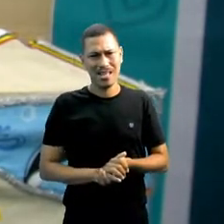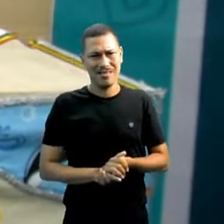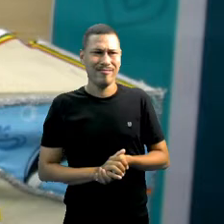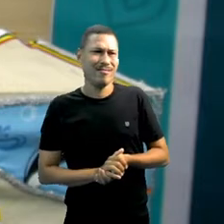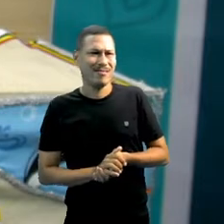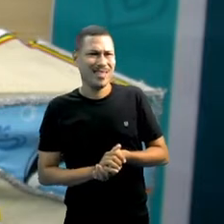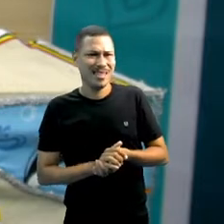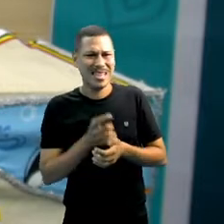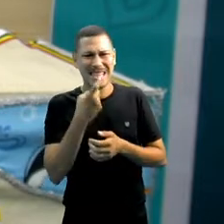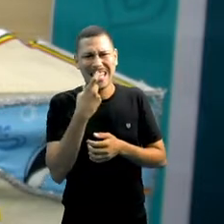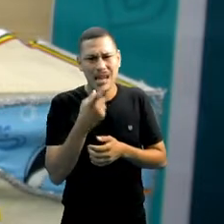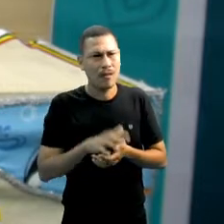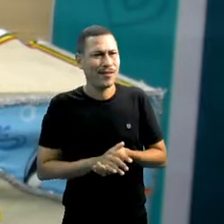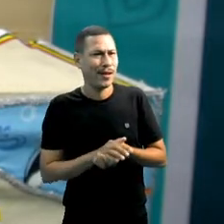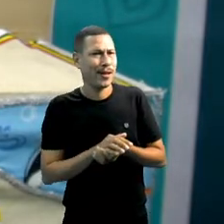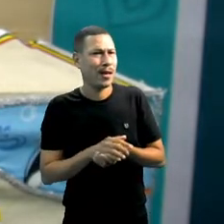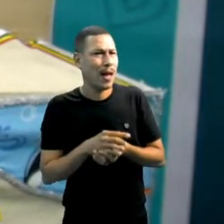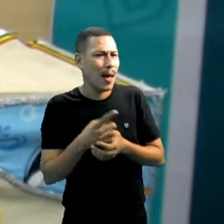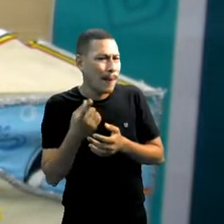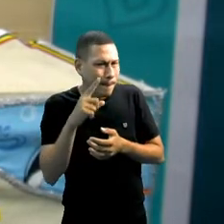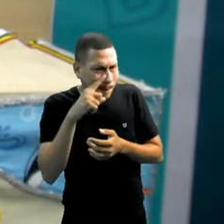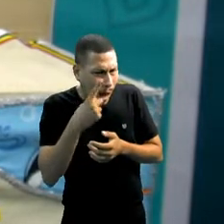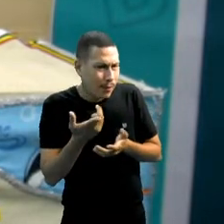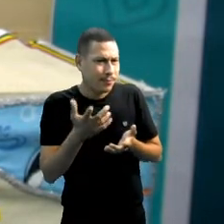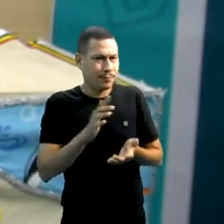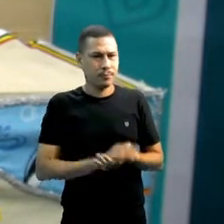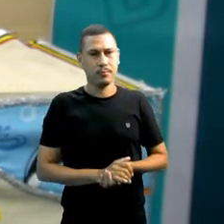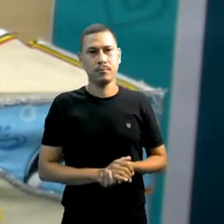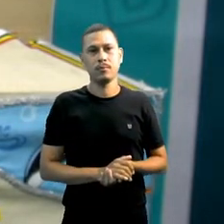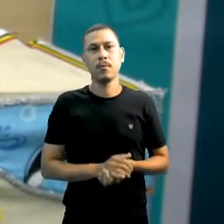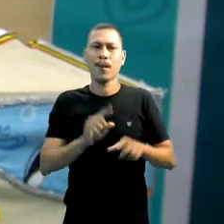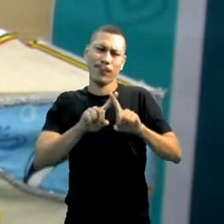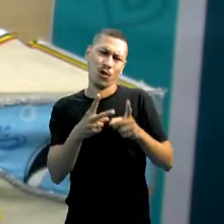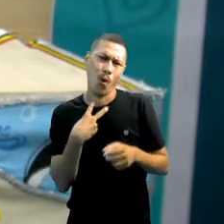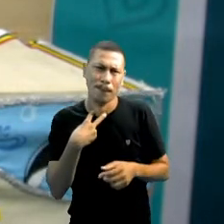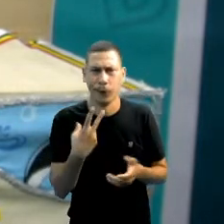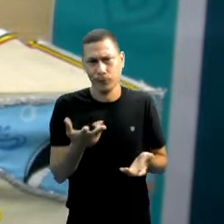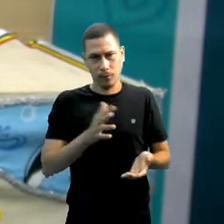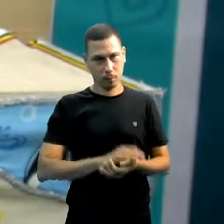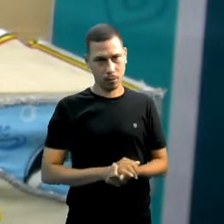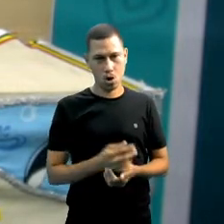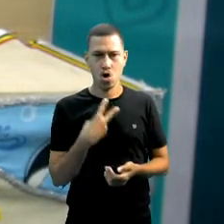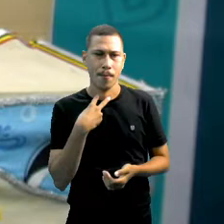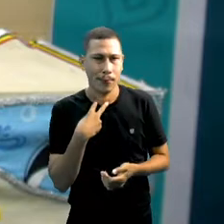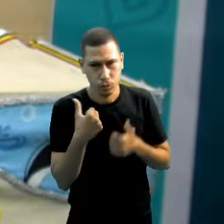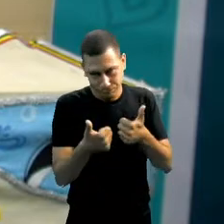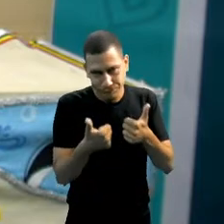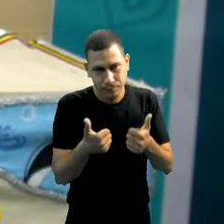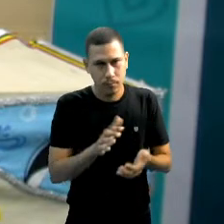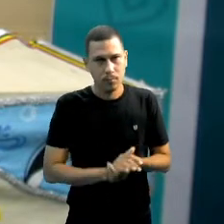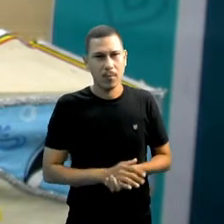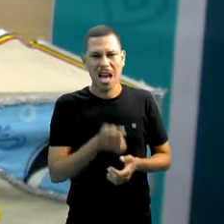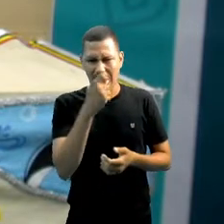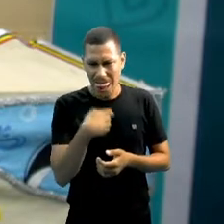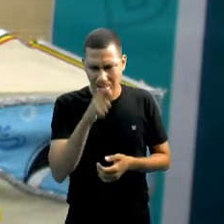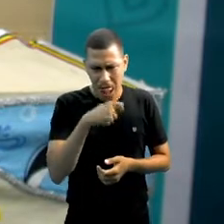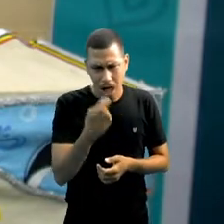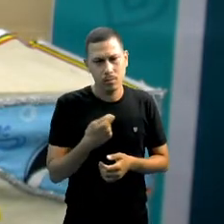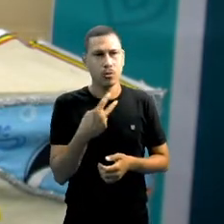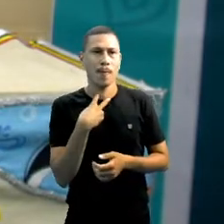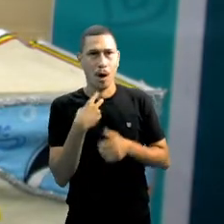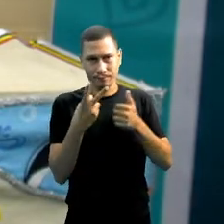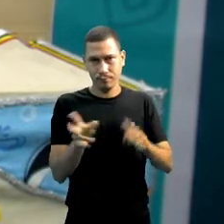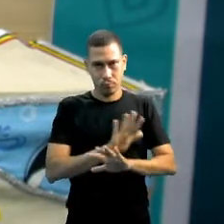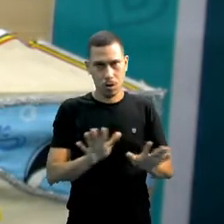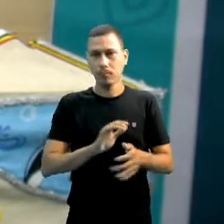com o dente e tá chupando pirulito direto. A gente escova. Mas não pode também, não. Não pode, tá? Não pode. Muito, muito pirulito não pode. Amor.